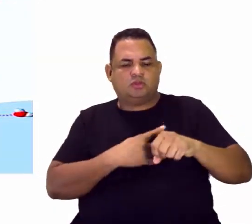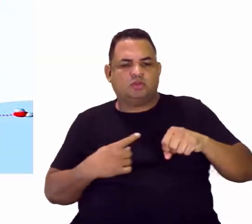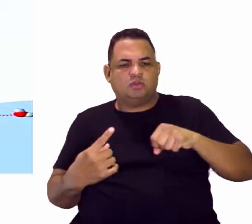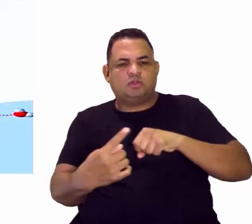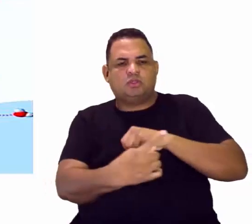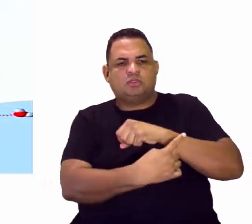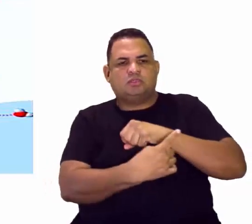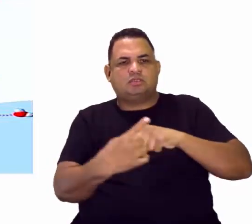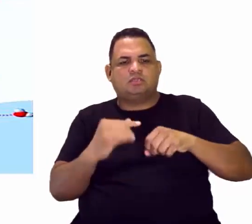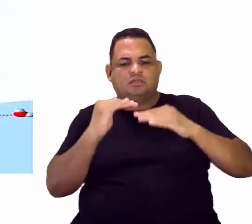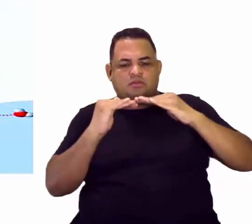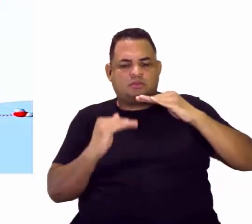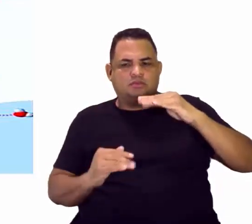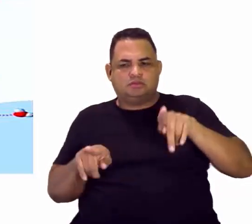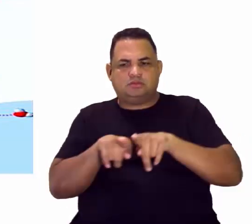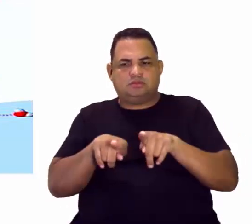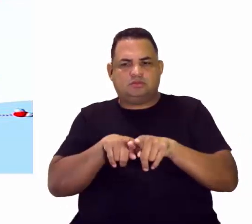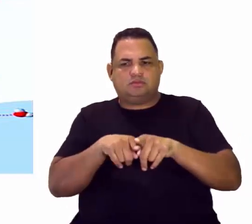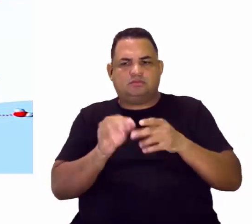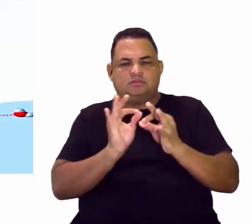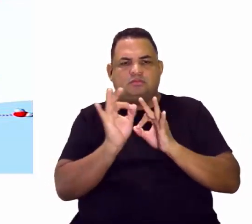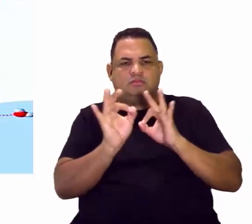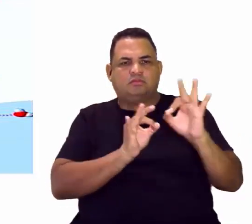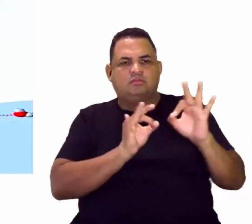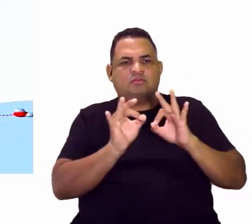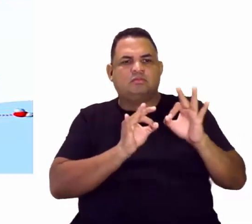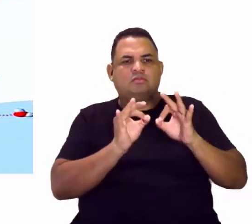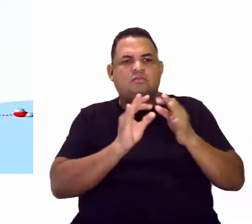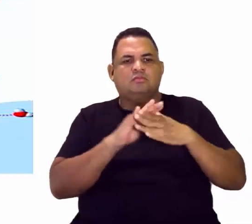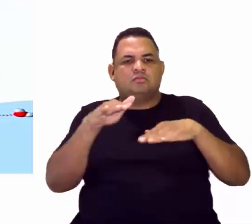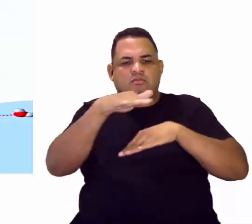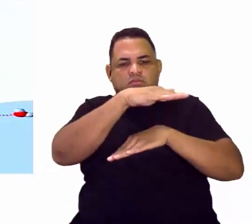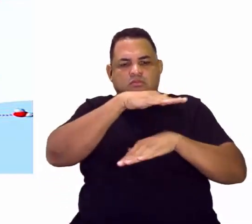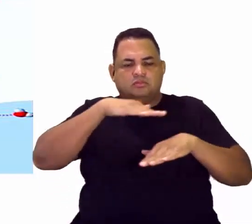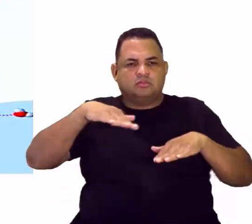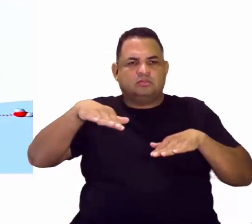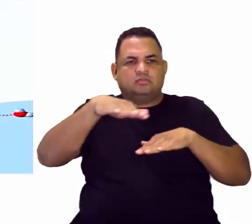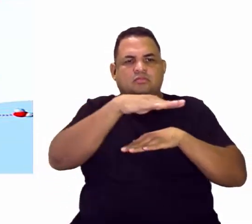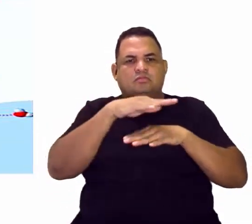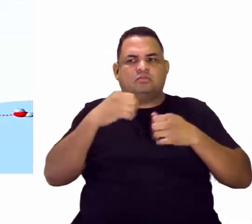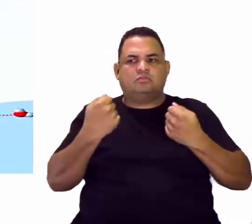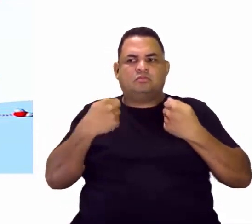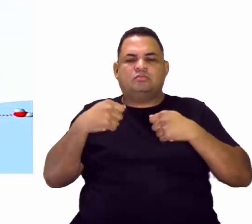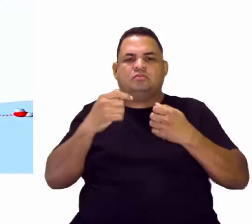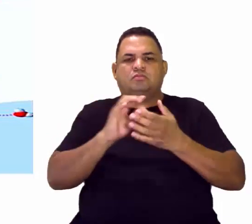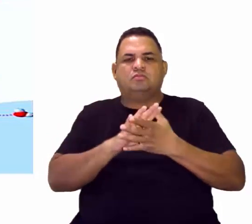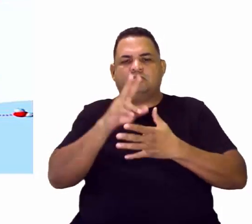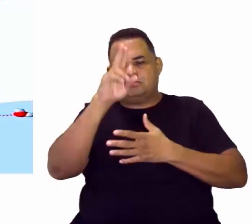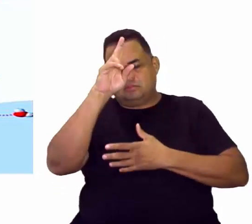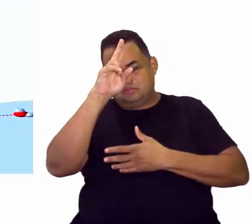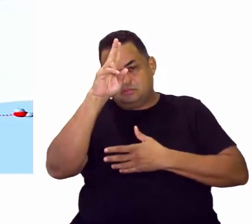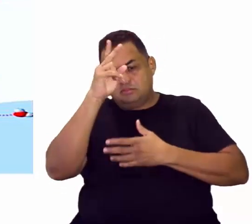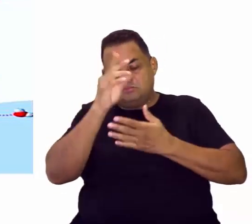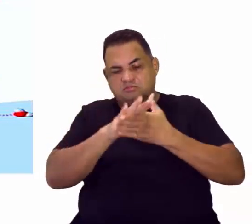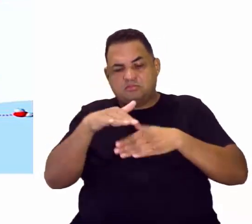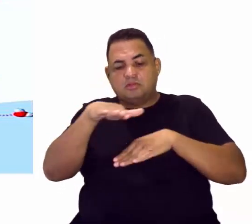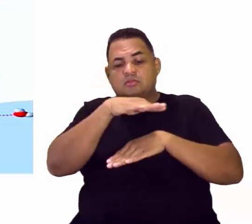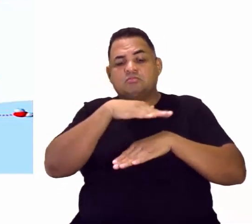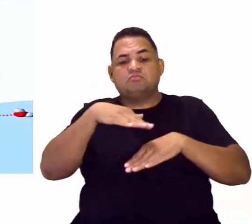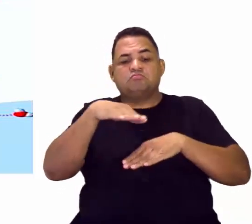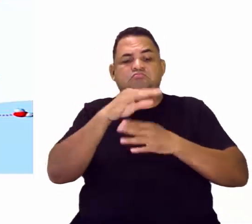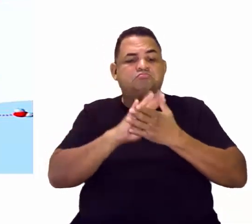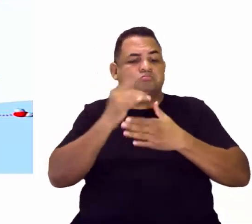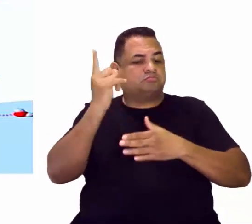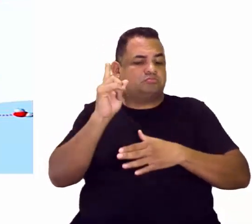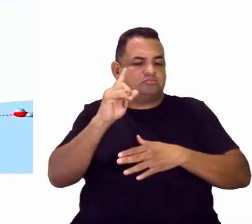e abaixo dela também, formando essa superfície que permite com que os insetos andem sem afundar